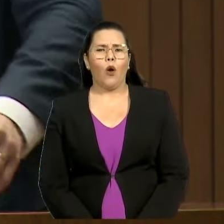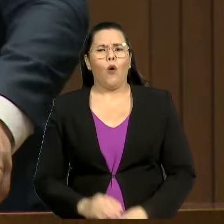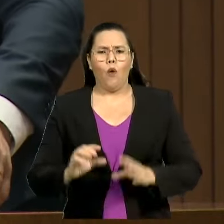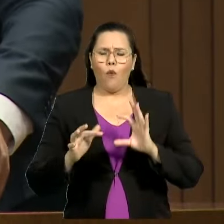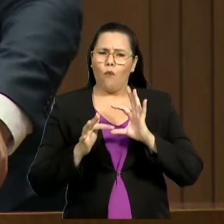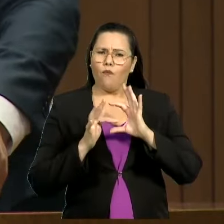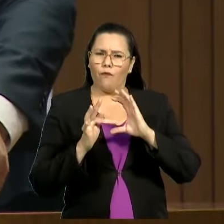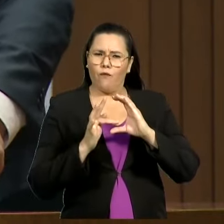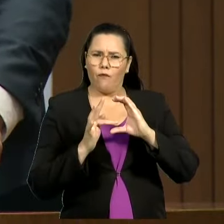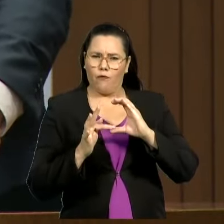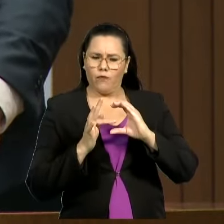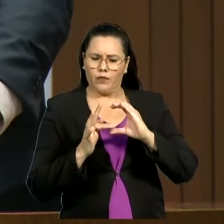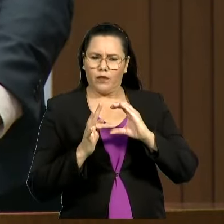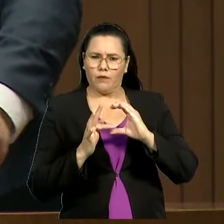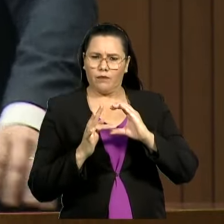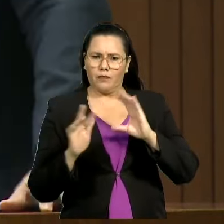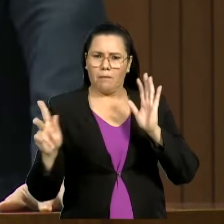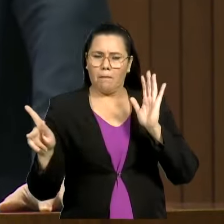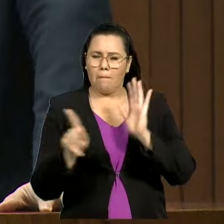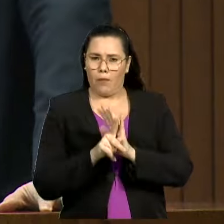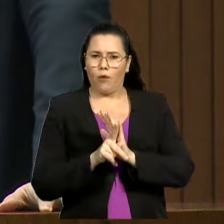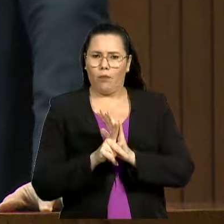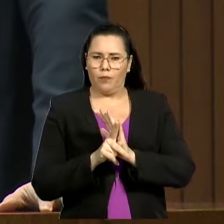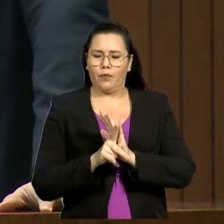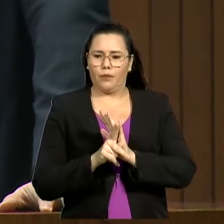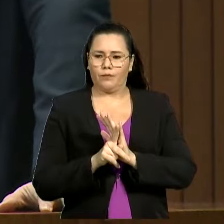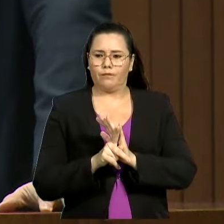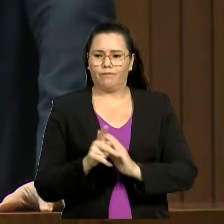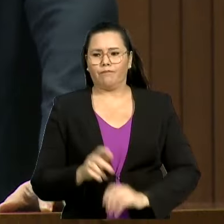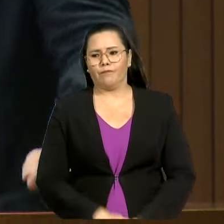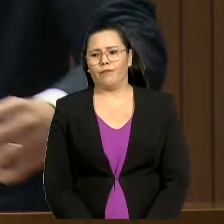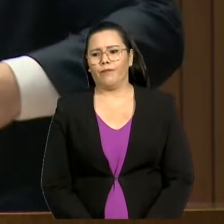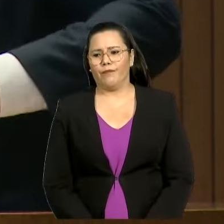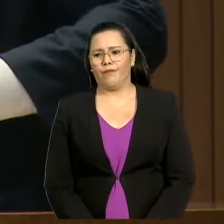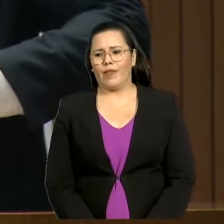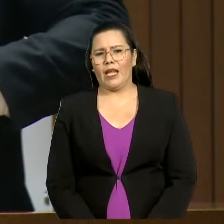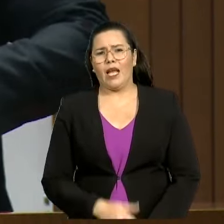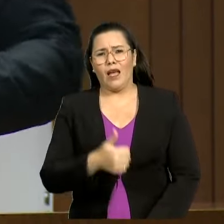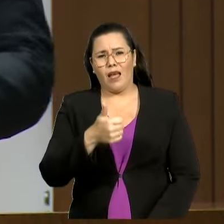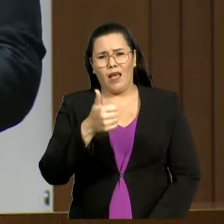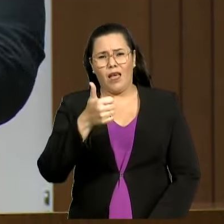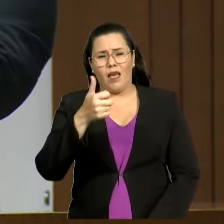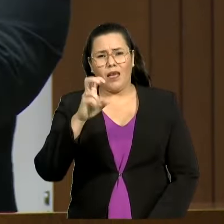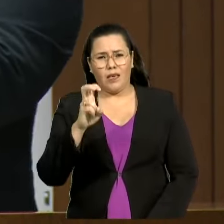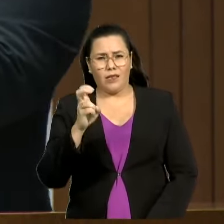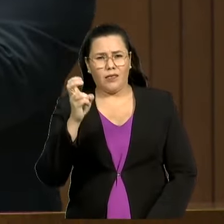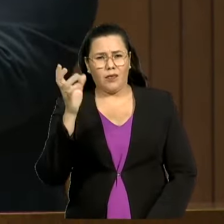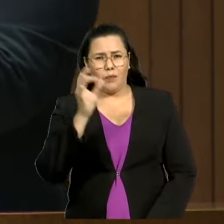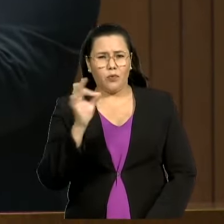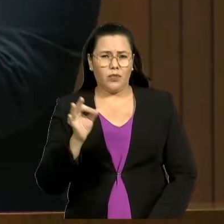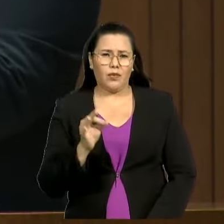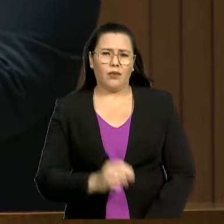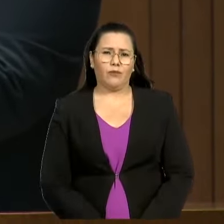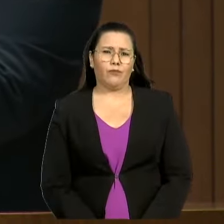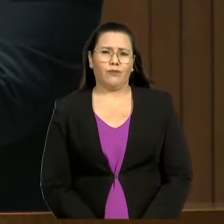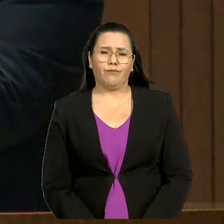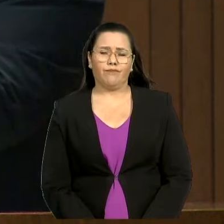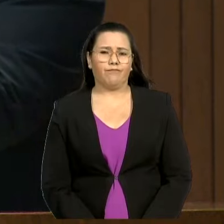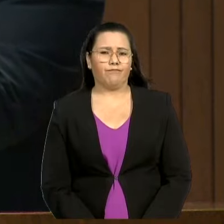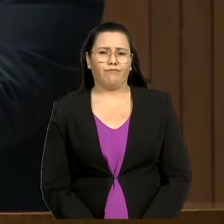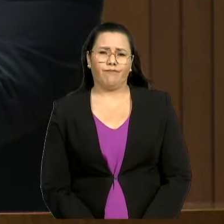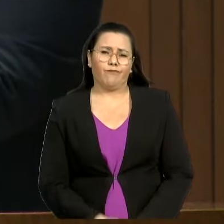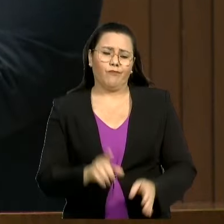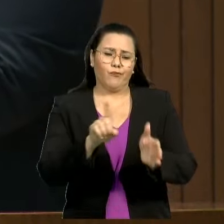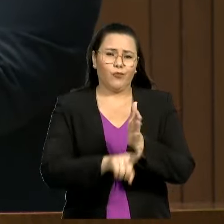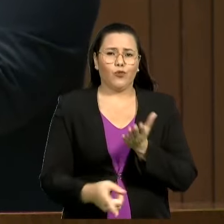correntes. Digo em parte porque 15% foi bloqueado. Senhora Presidente, eu só pediria que retificasse o